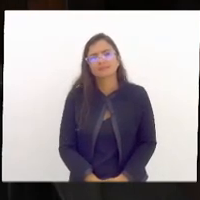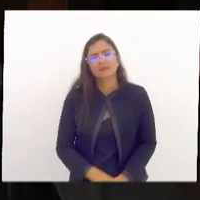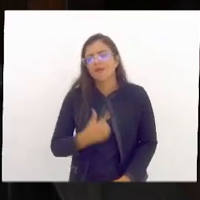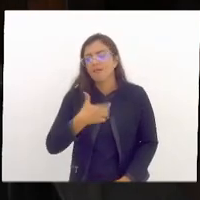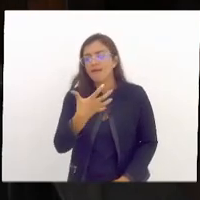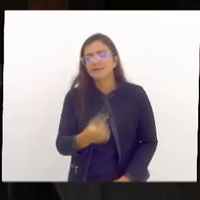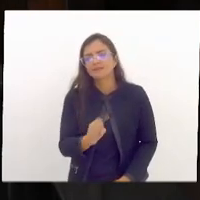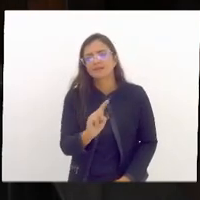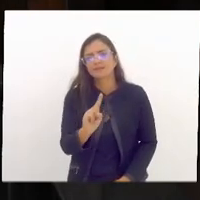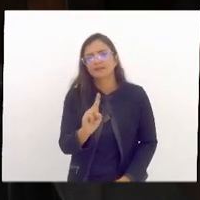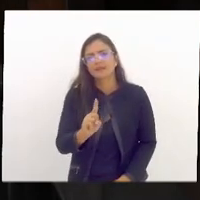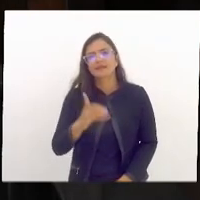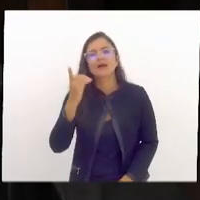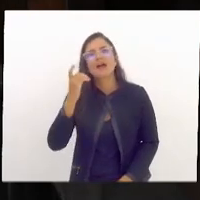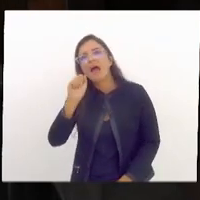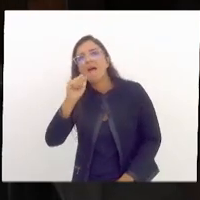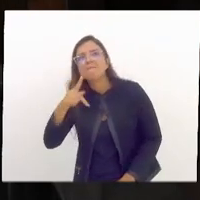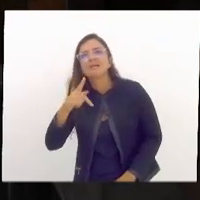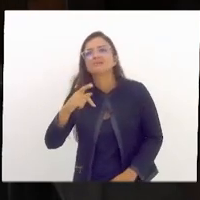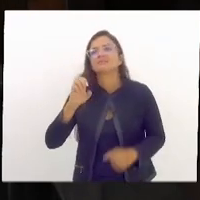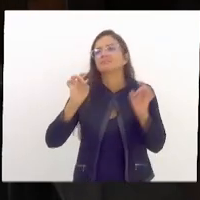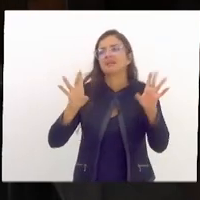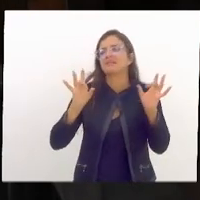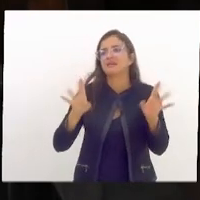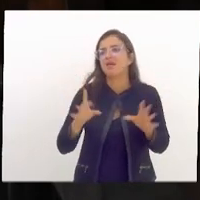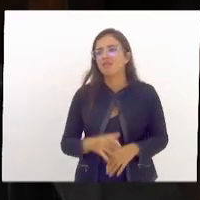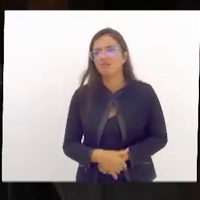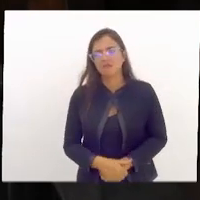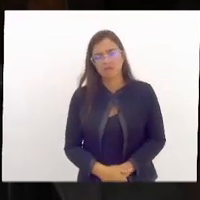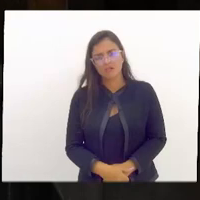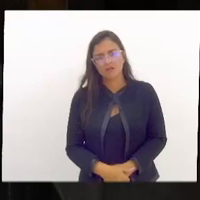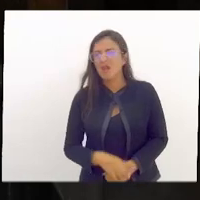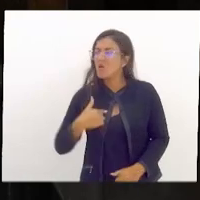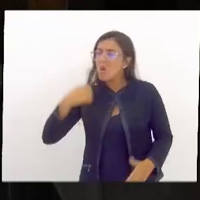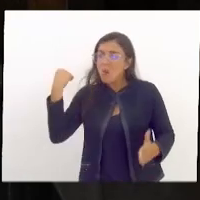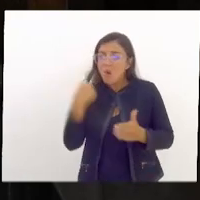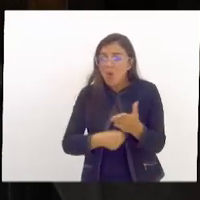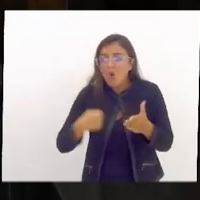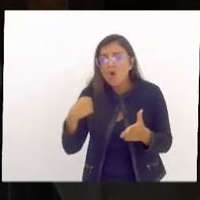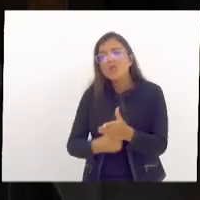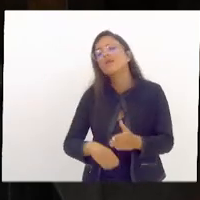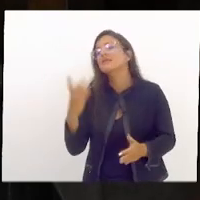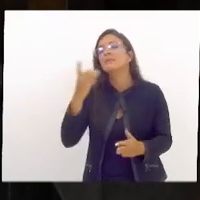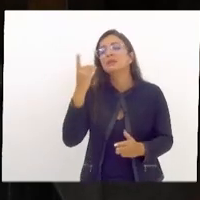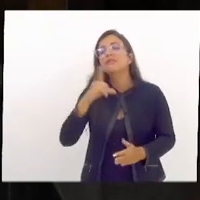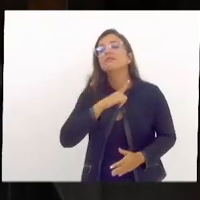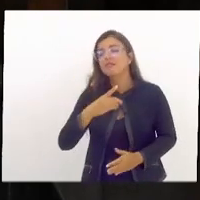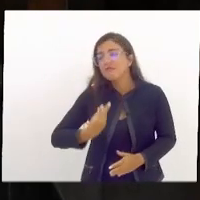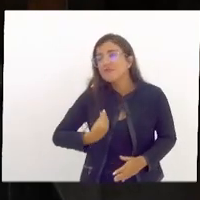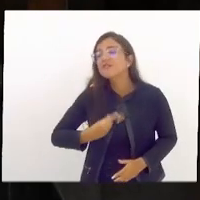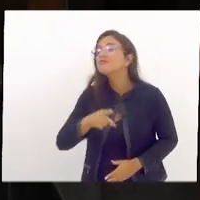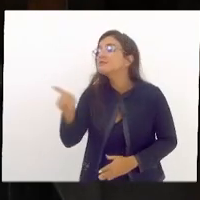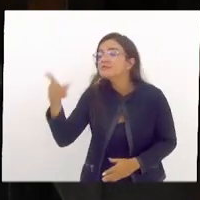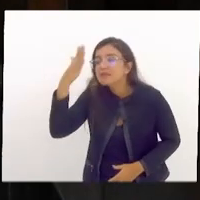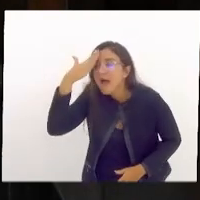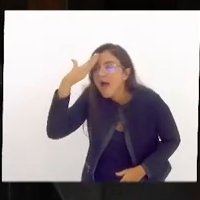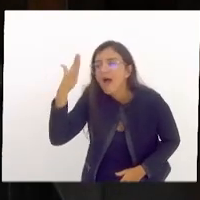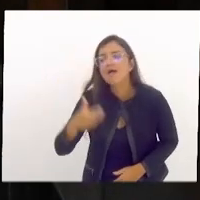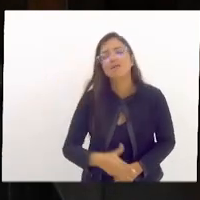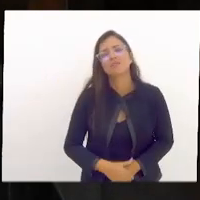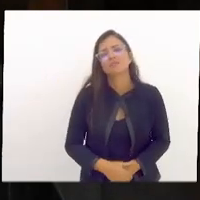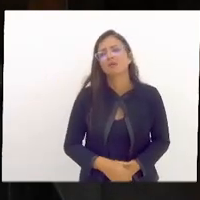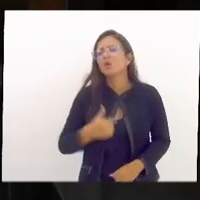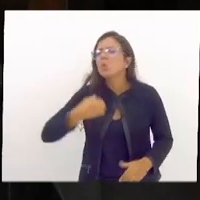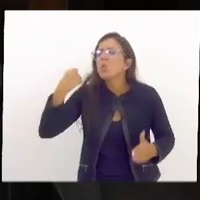especiais. Eu lutei muito nessa casa, e todos os deputados estavam aqui presentes, para que a gente